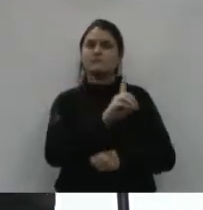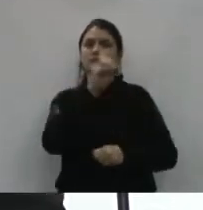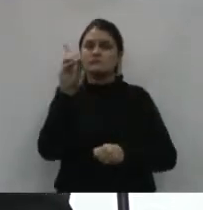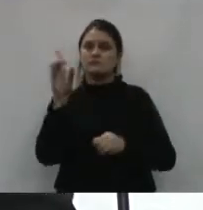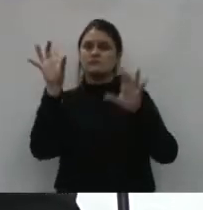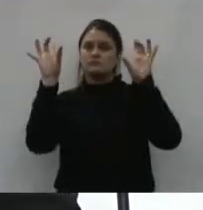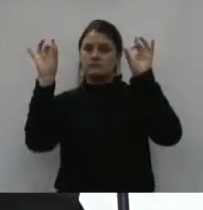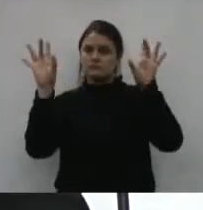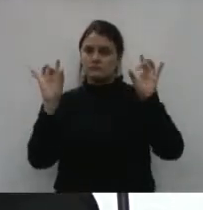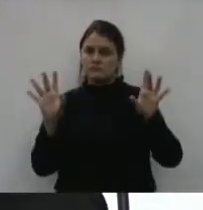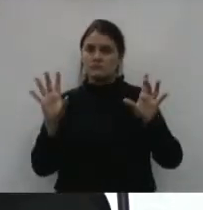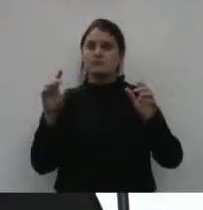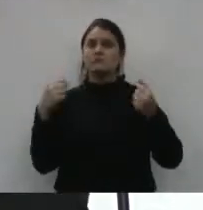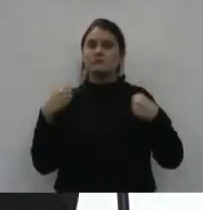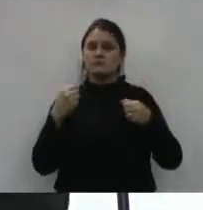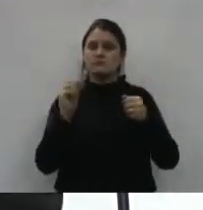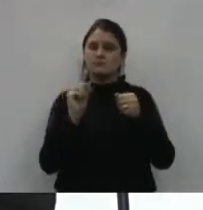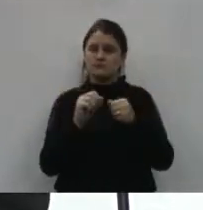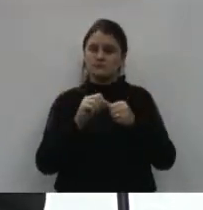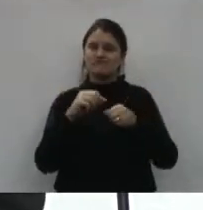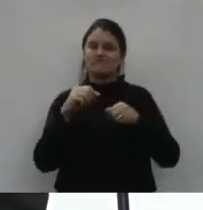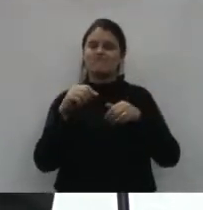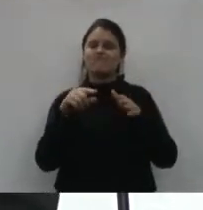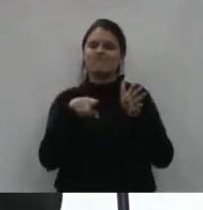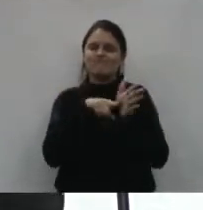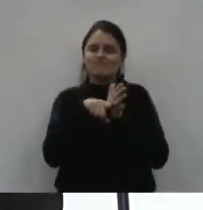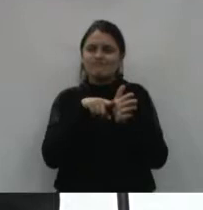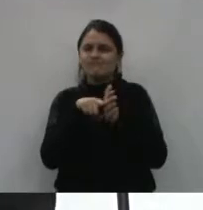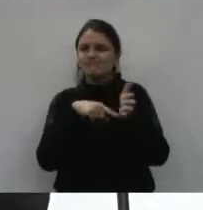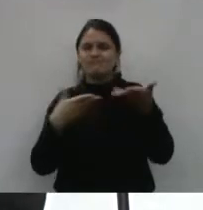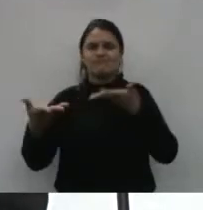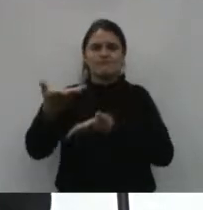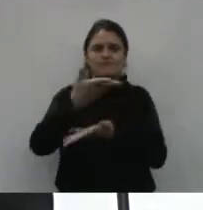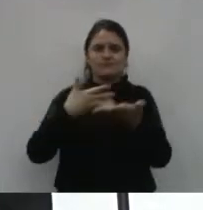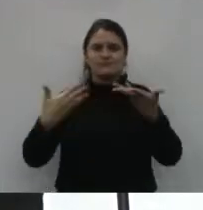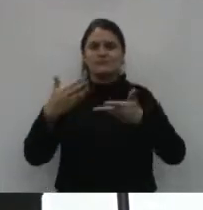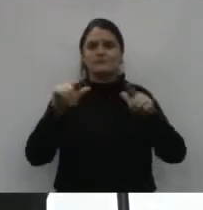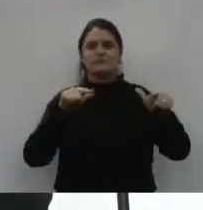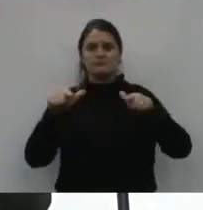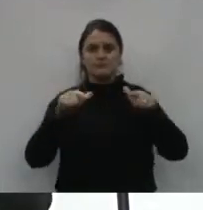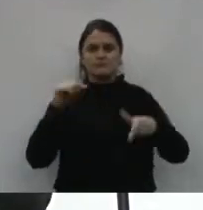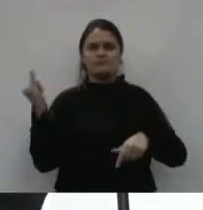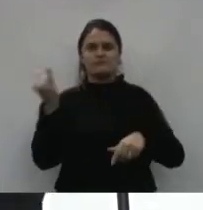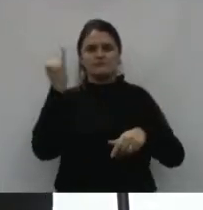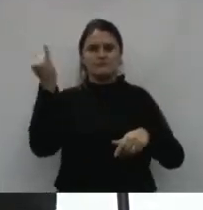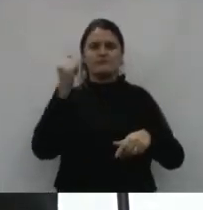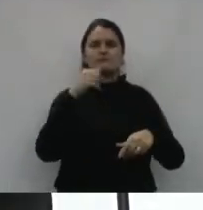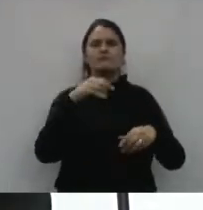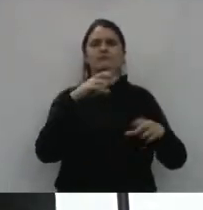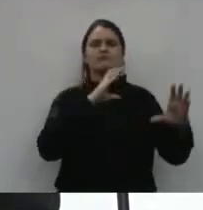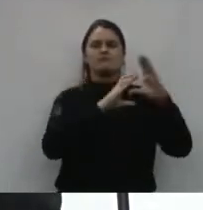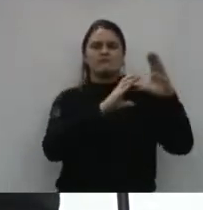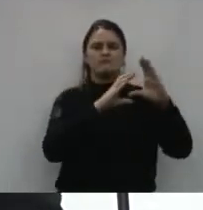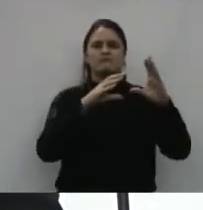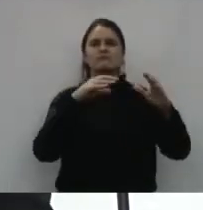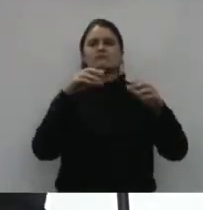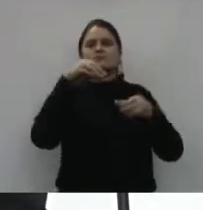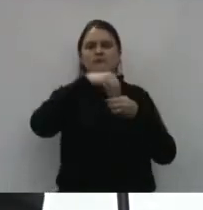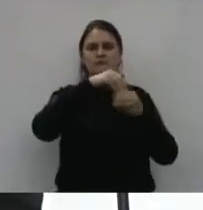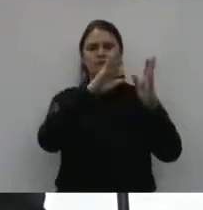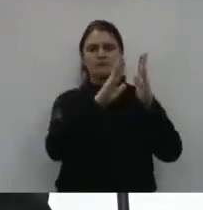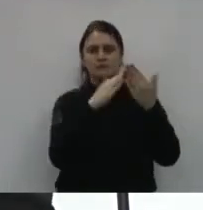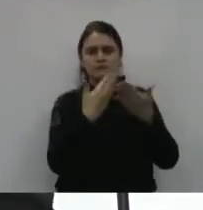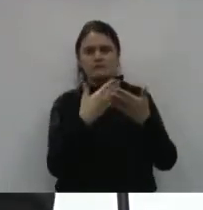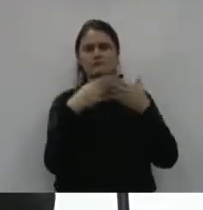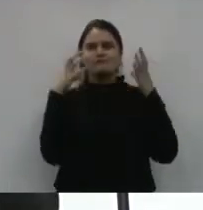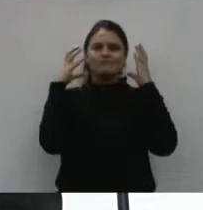é e que seja feito um trabalho com todos os meios de comunicação escolas tal que porque quanto